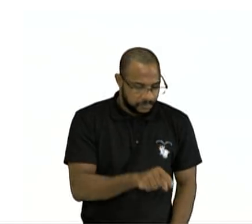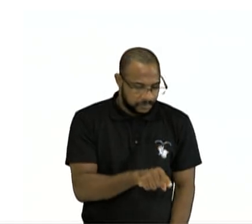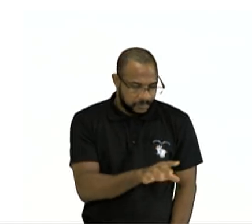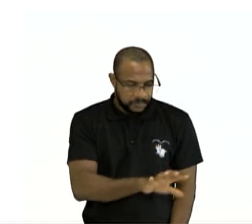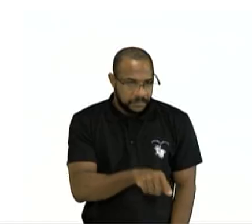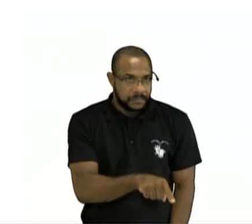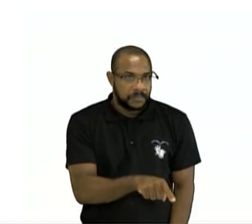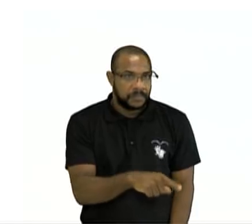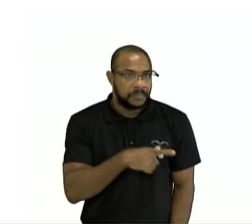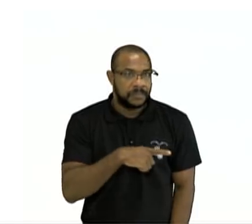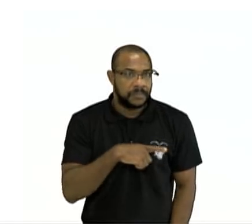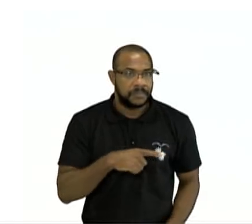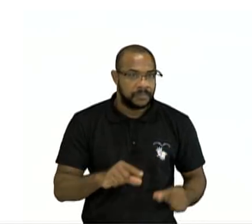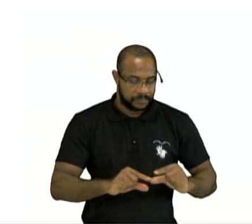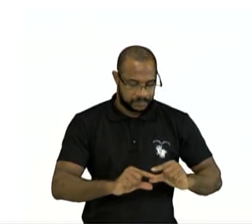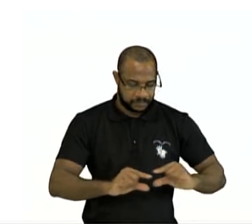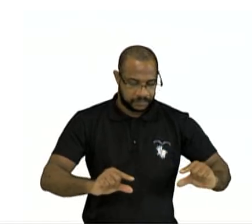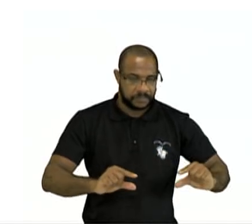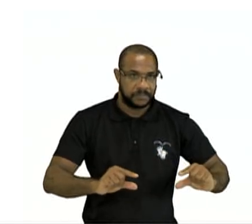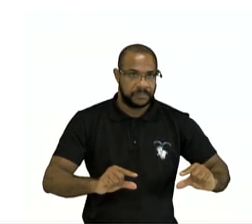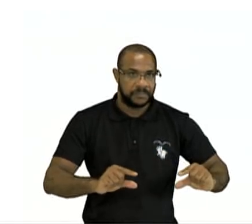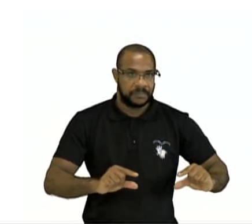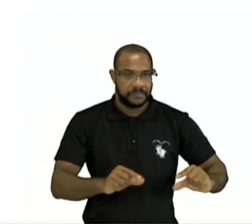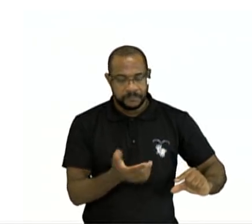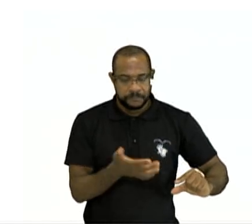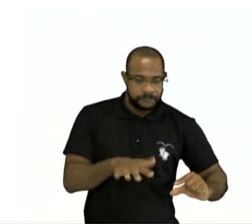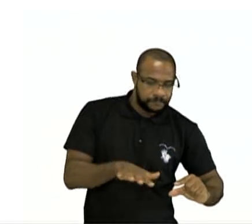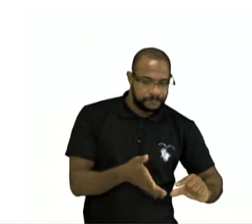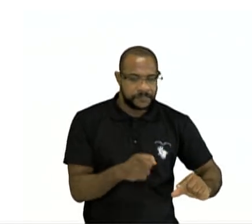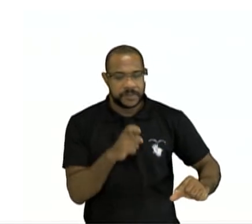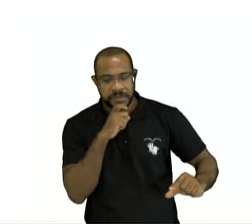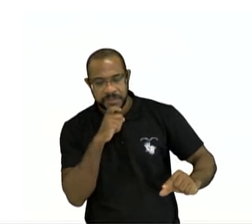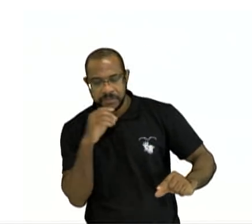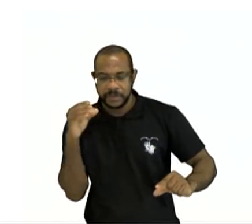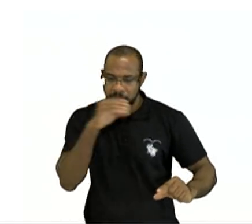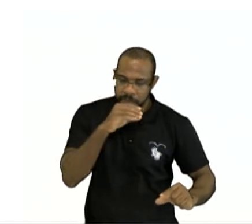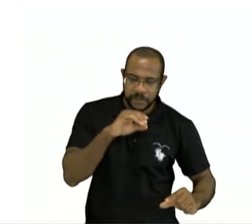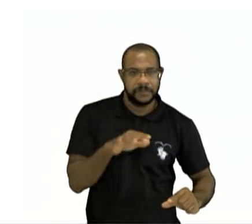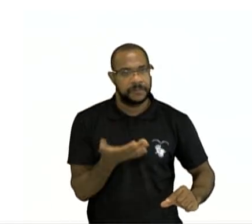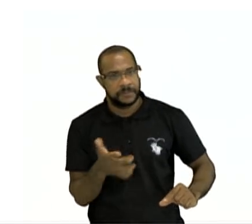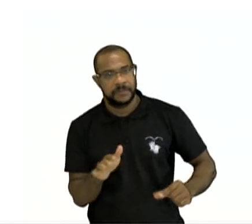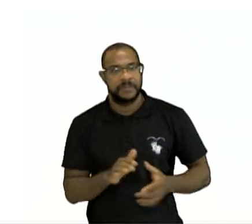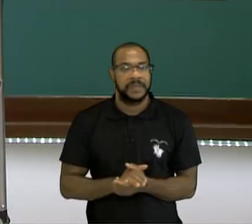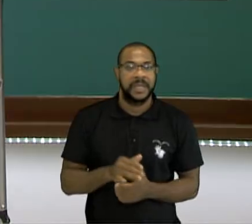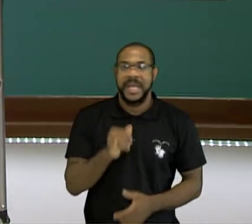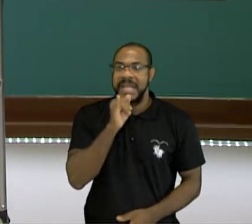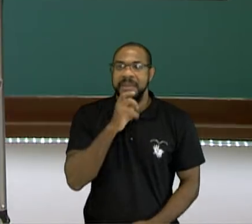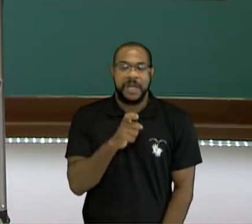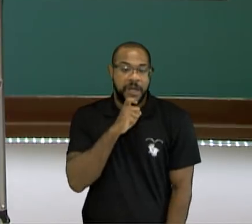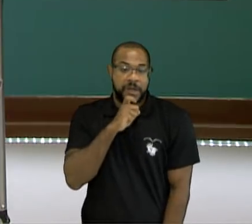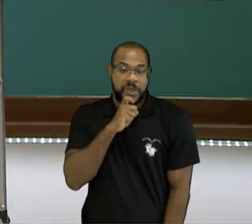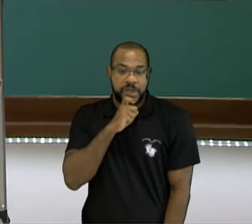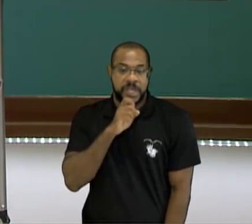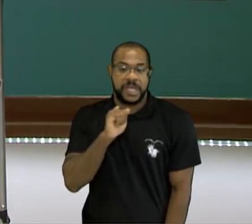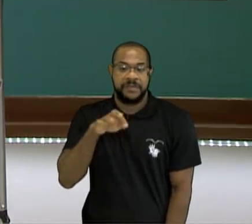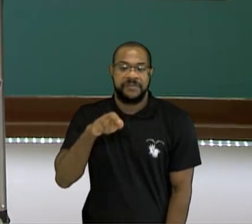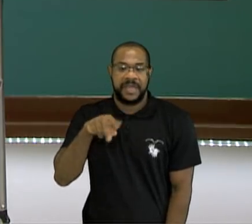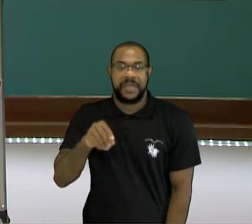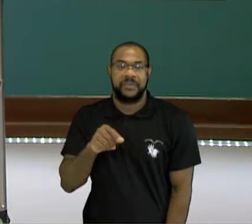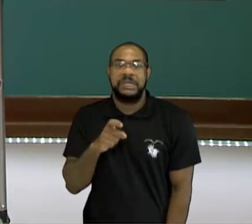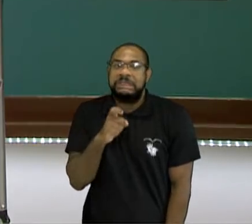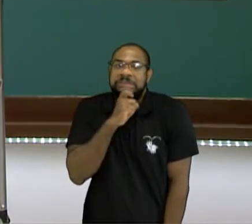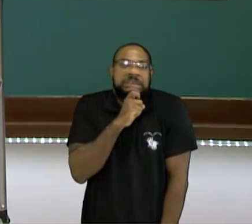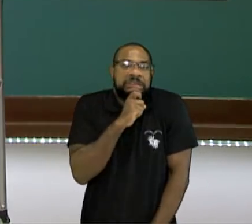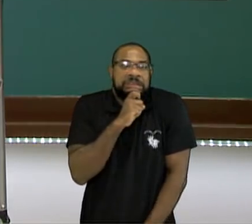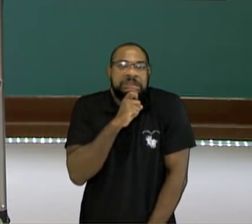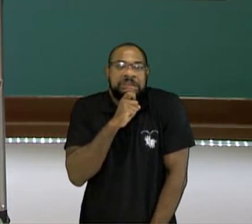Brasil, está na zona temperada do sul. Por isso que as temperaturas na região sul, por exemplo, no inverno, são muito mais